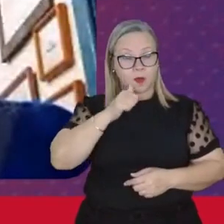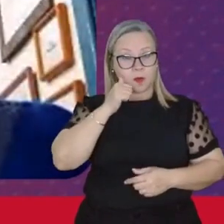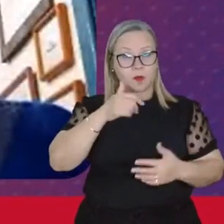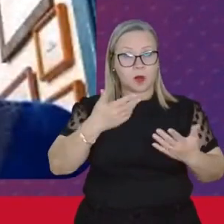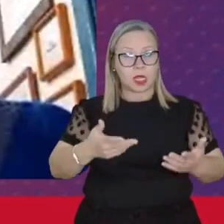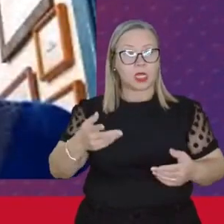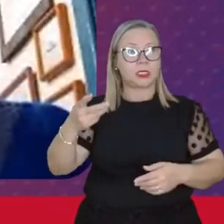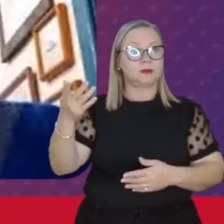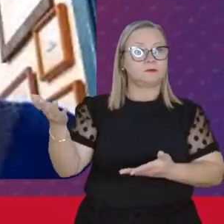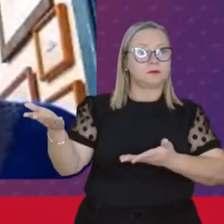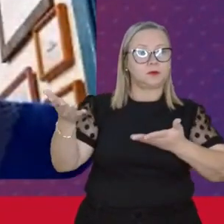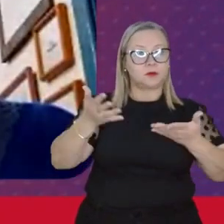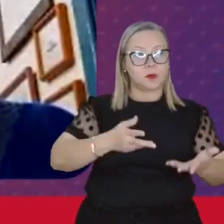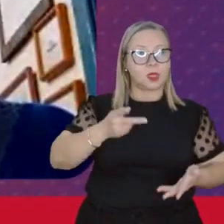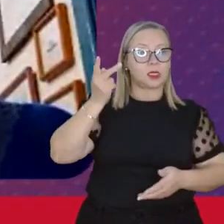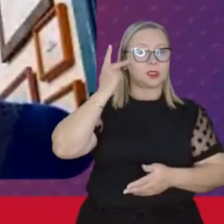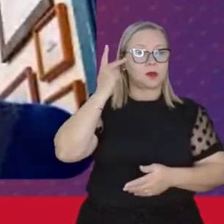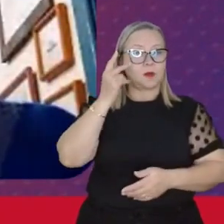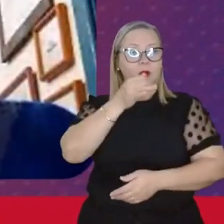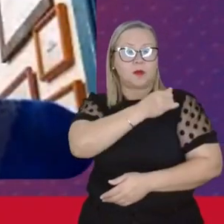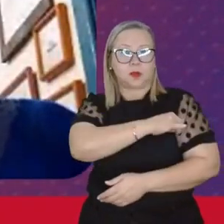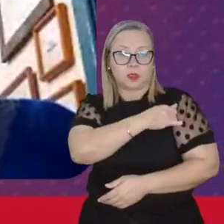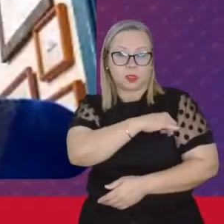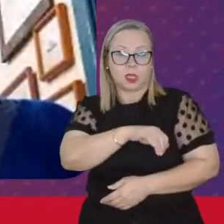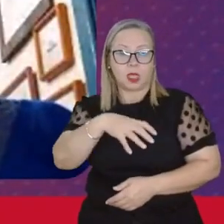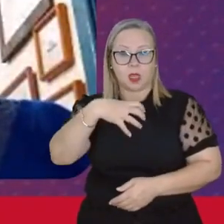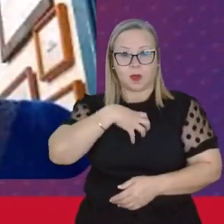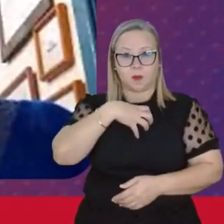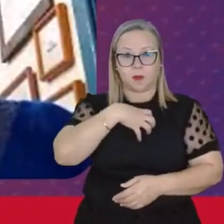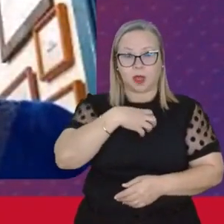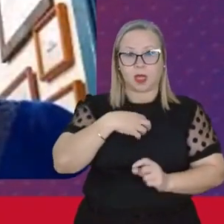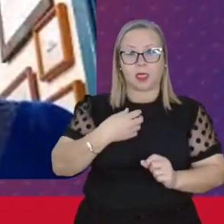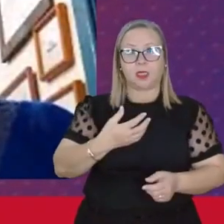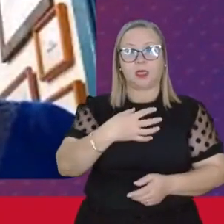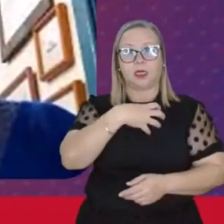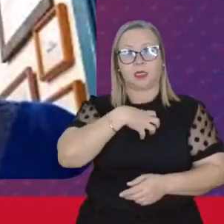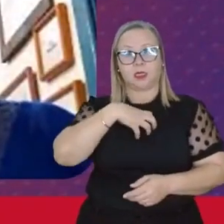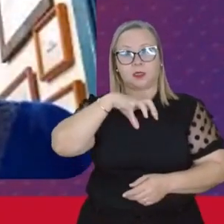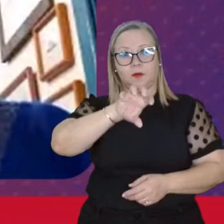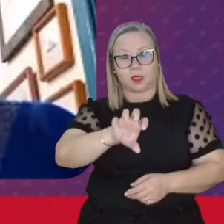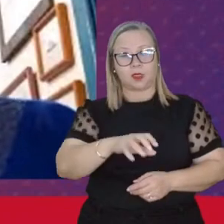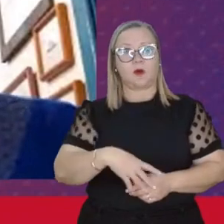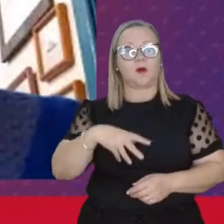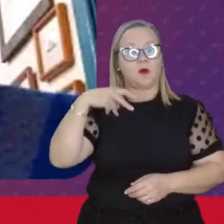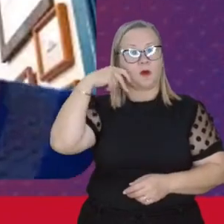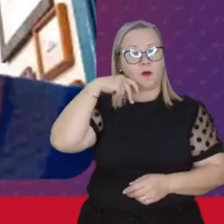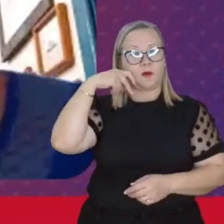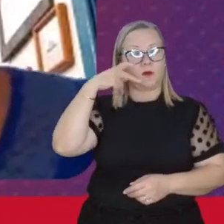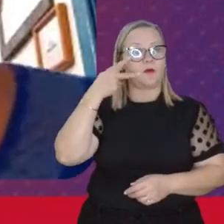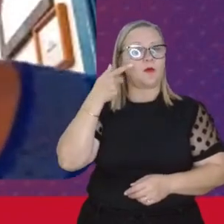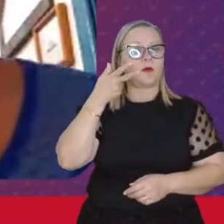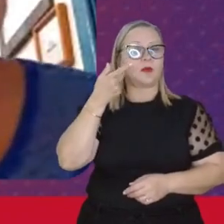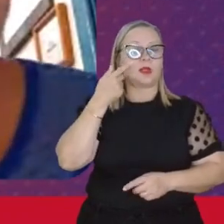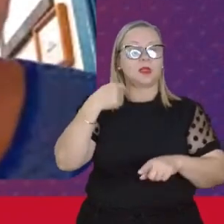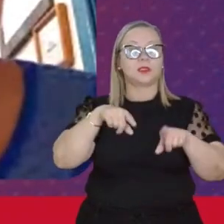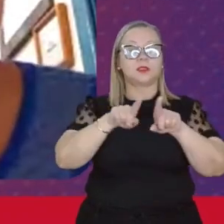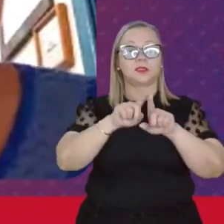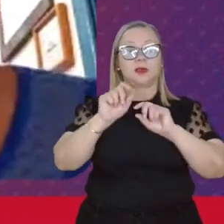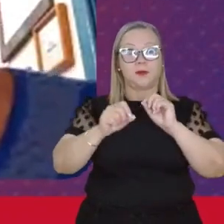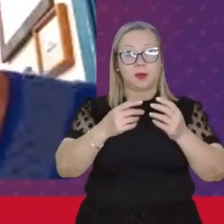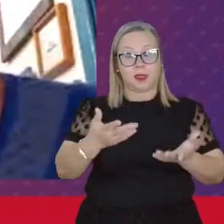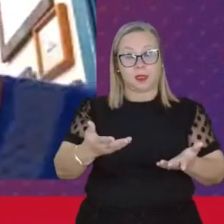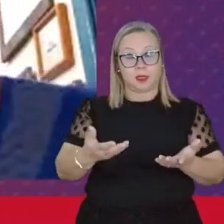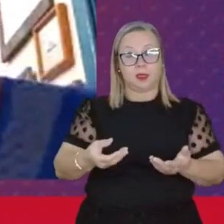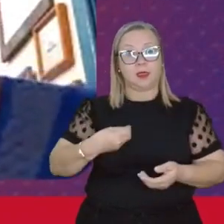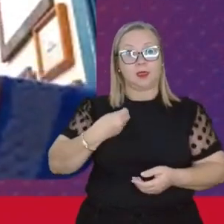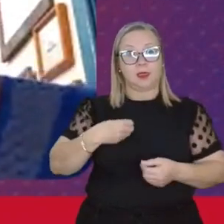São Paulo, Rio de Janeiro, Bahia, Salvador, Fortaleza, e elas vão estar